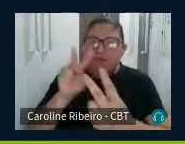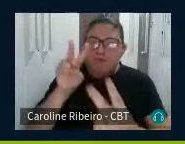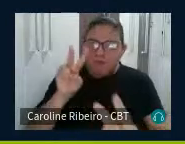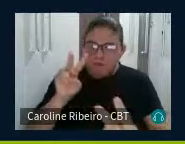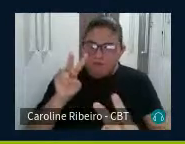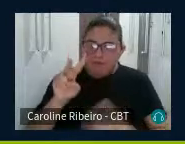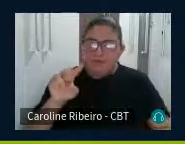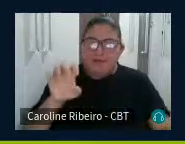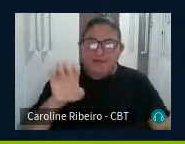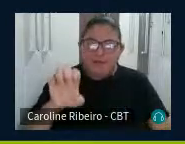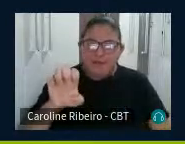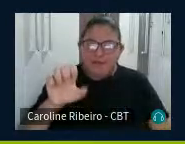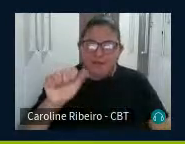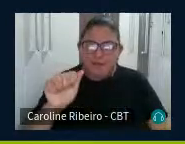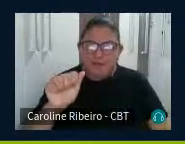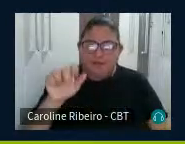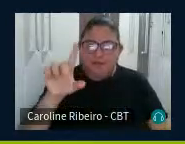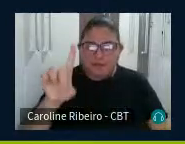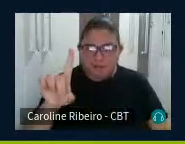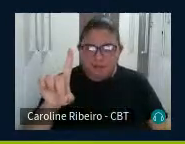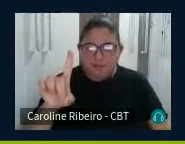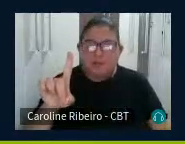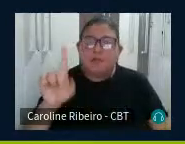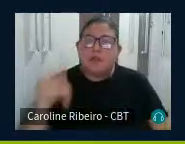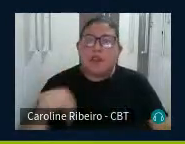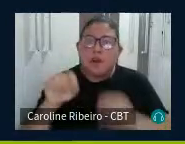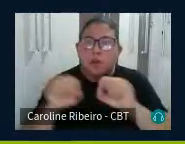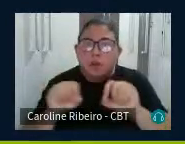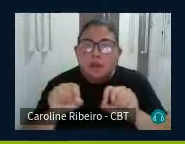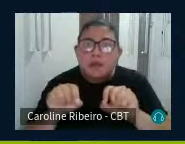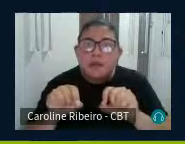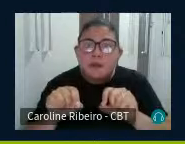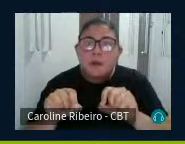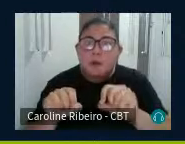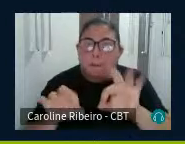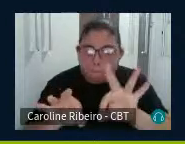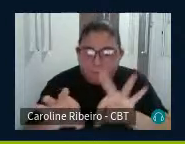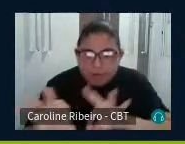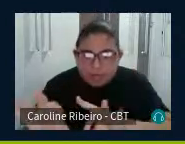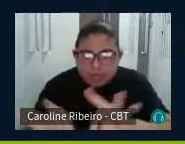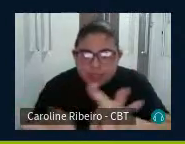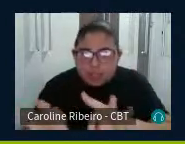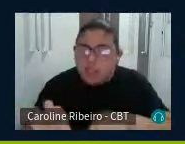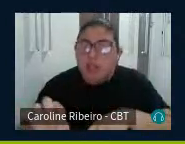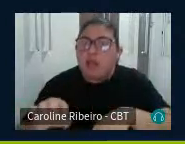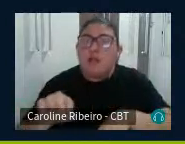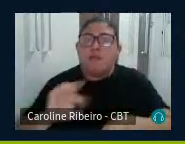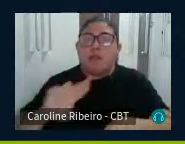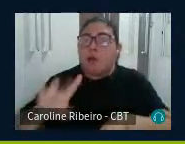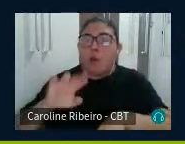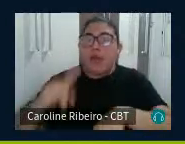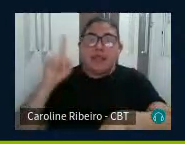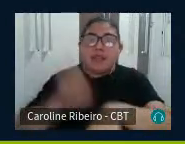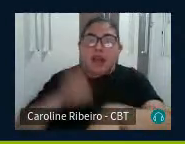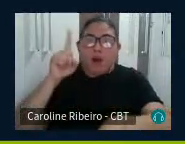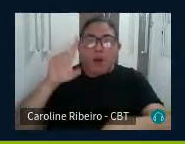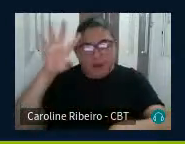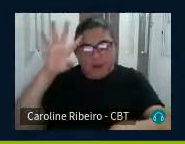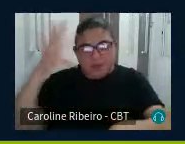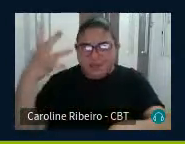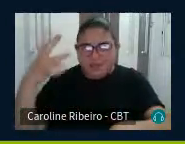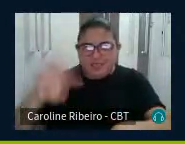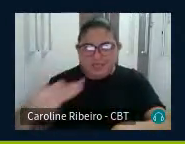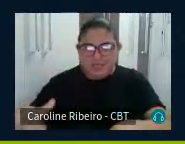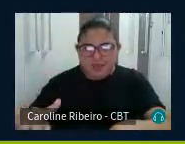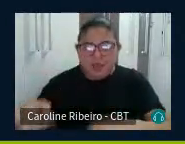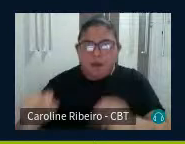ensino remoto, mas de forma planejada e não emergencial. Todo ou parte do curso é ministrado à distância, com